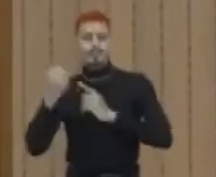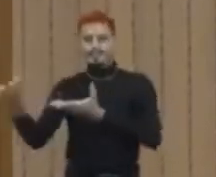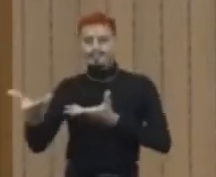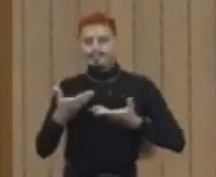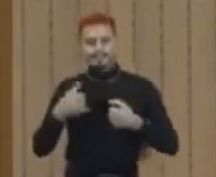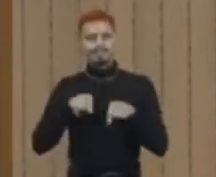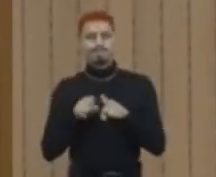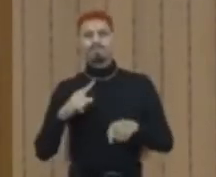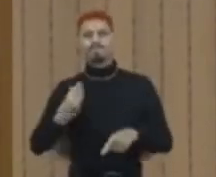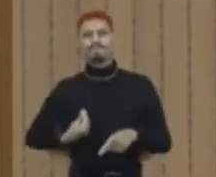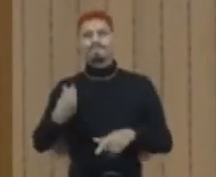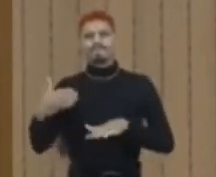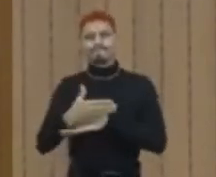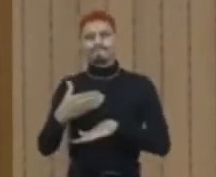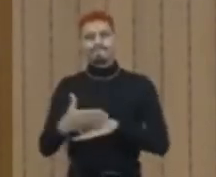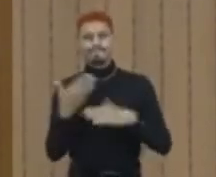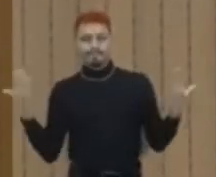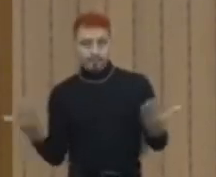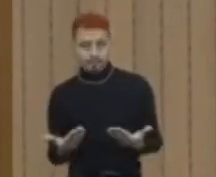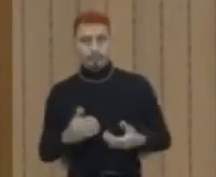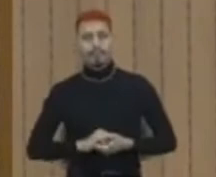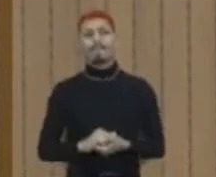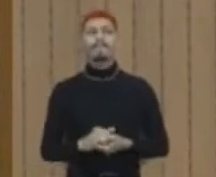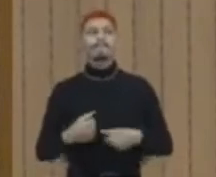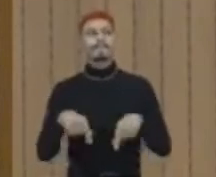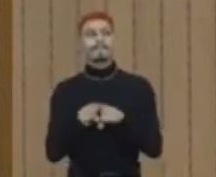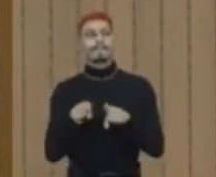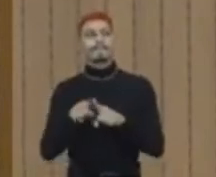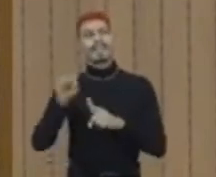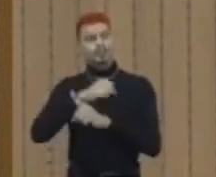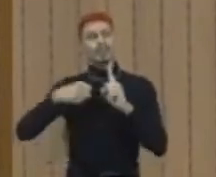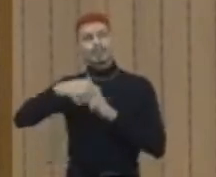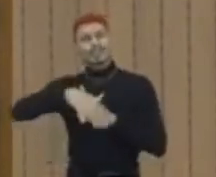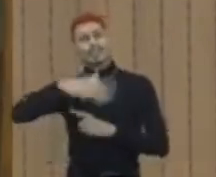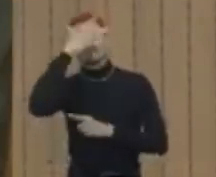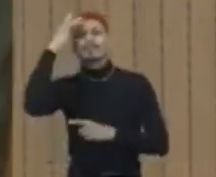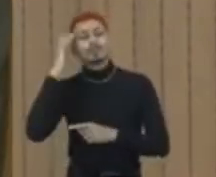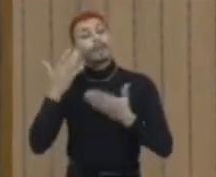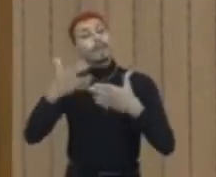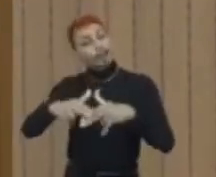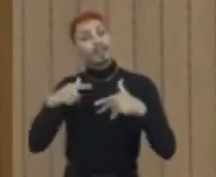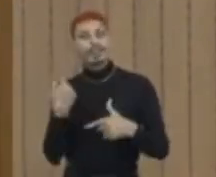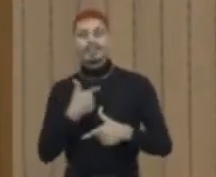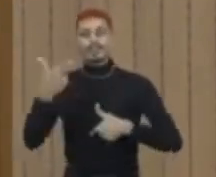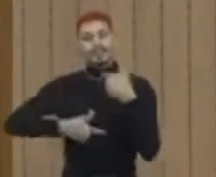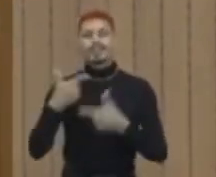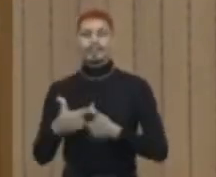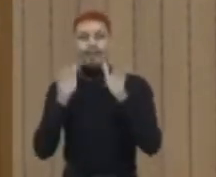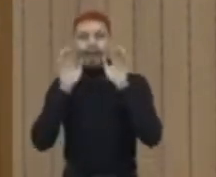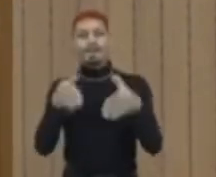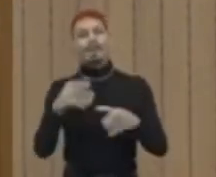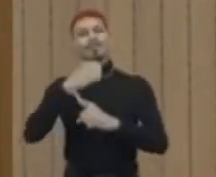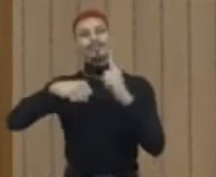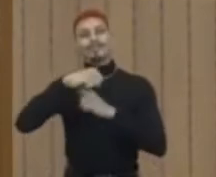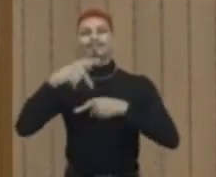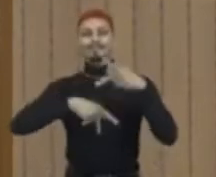bem acolhida aqui, e à sociedade civil, né, que é a razão da nossa atividade fim. É